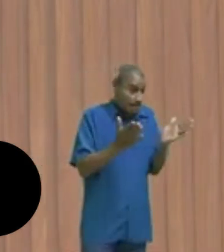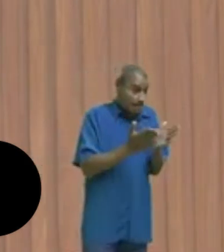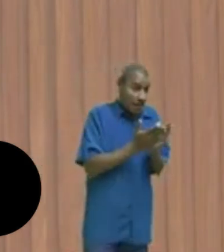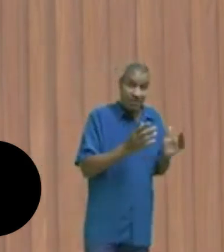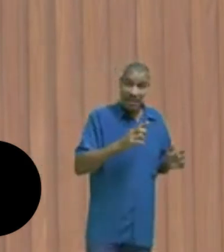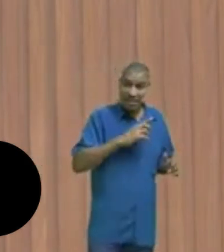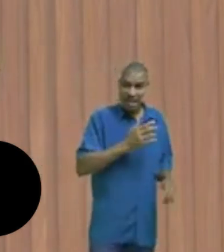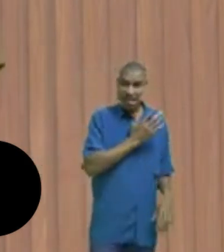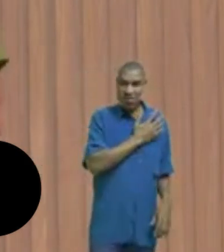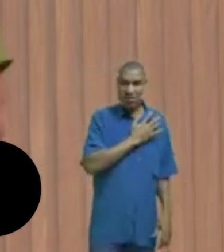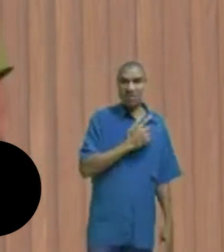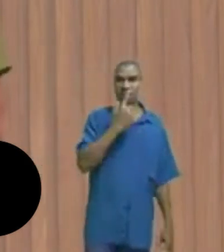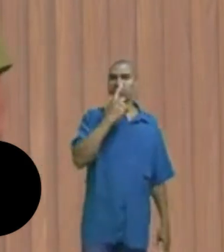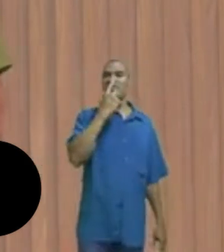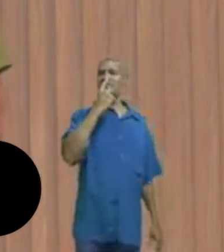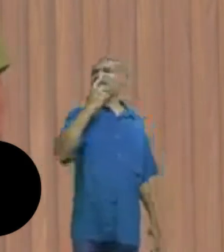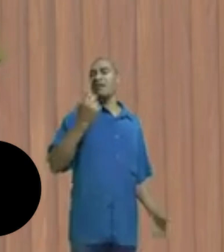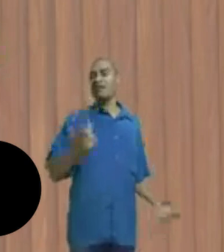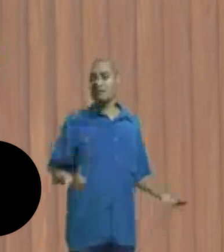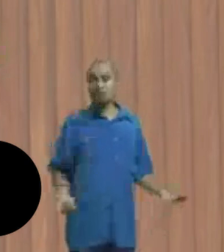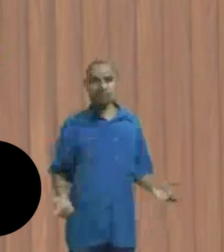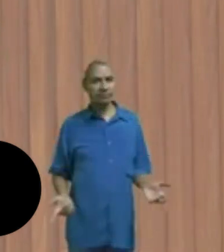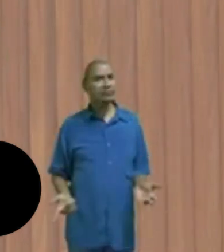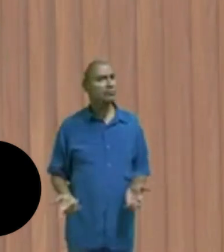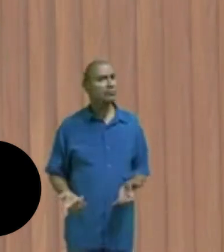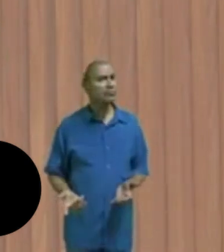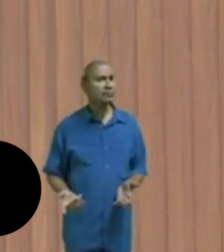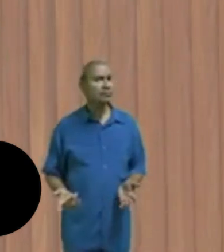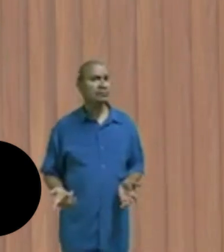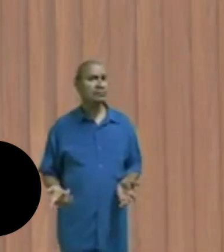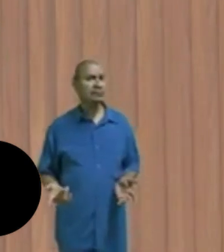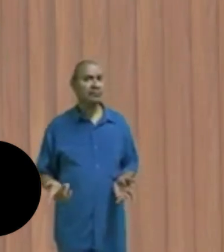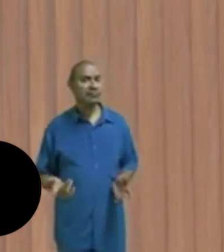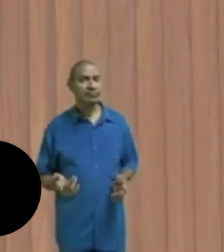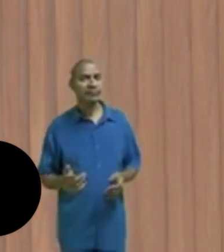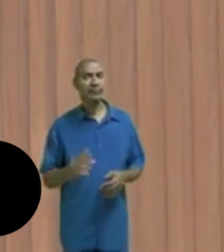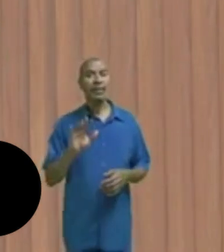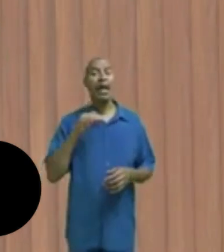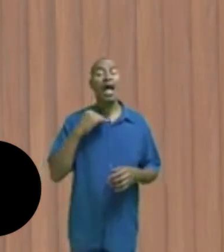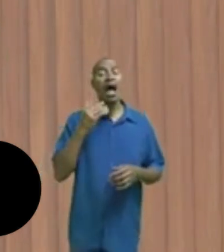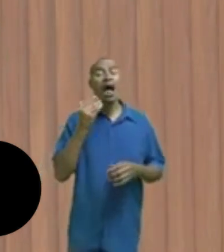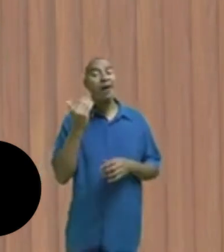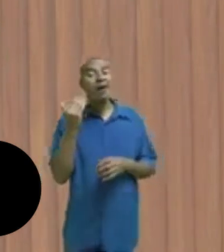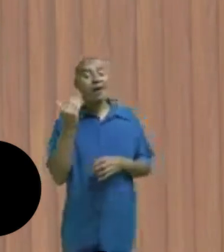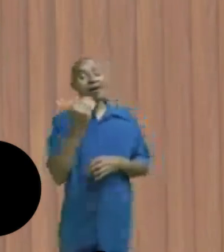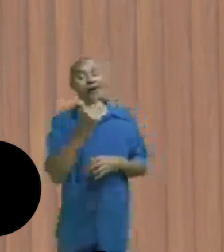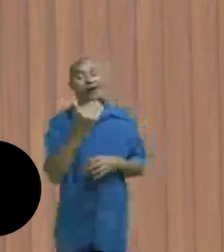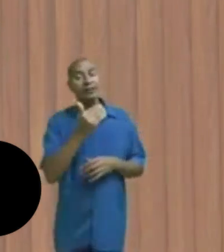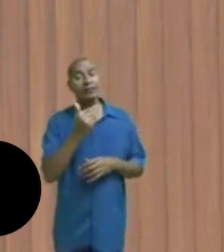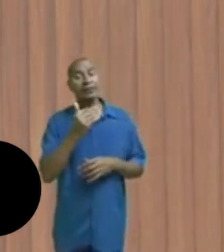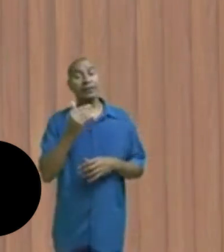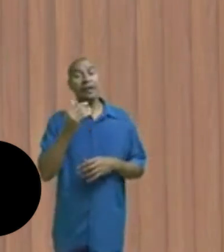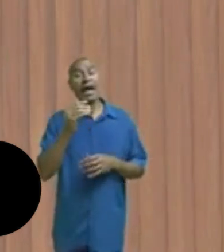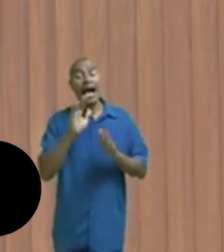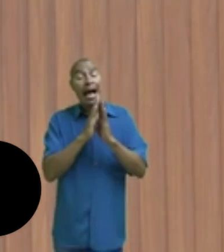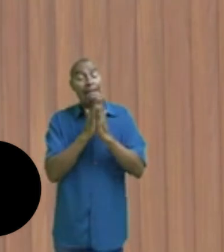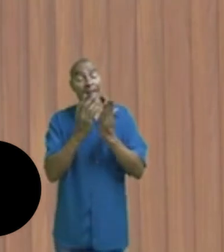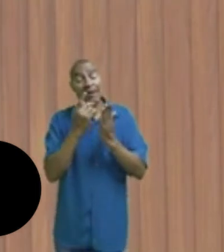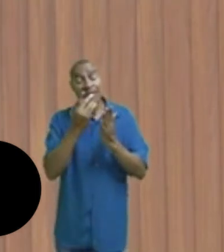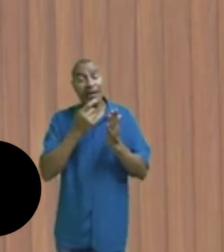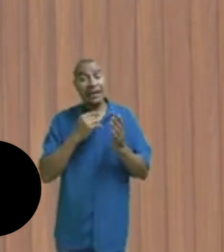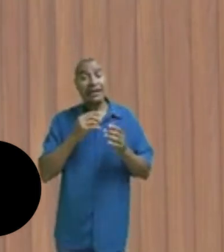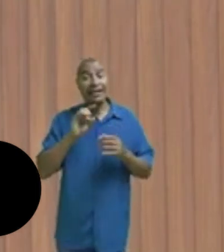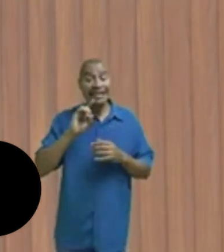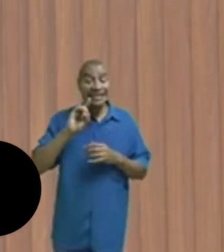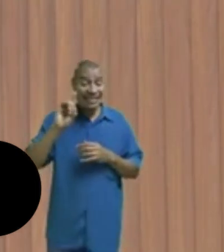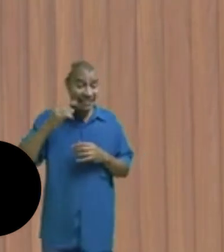e contrição, ela não está falando de humildade, não. Ela está falando sobre uma única possibilidade. Deus se relaciona com o coração que